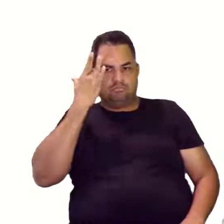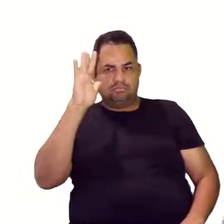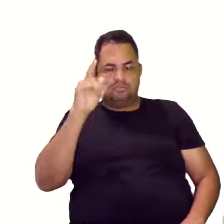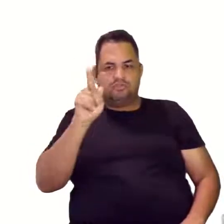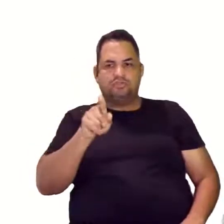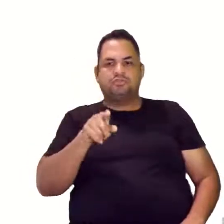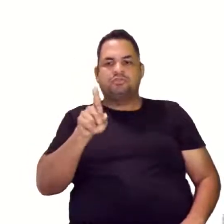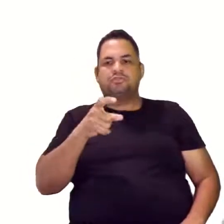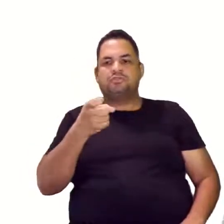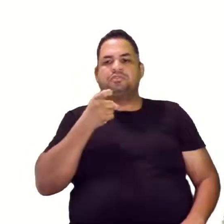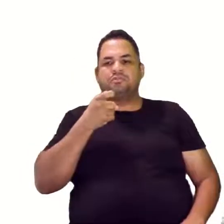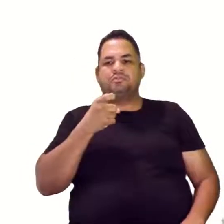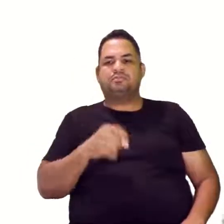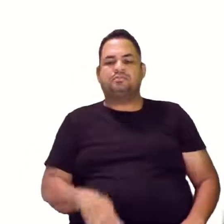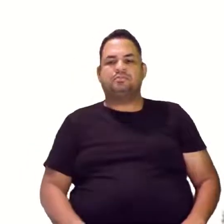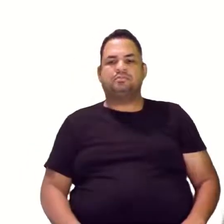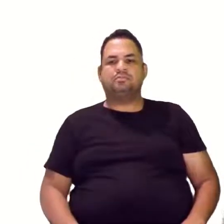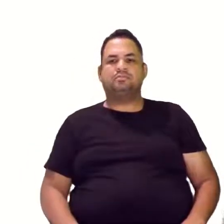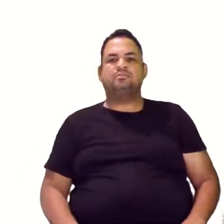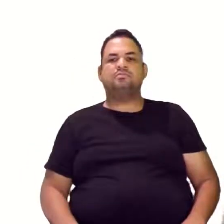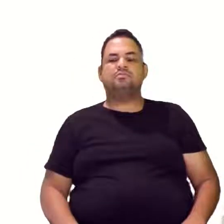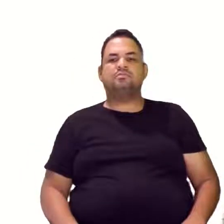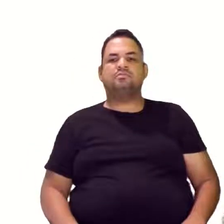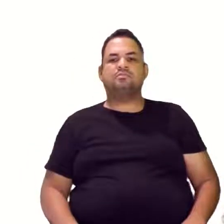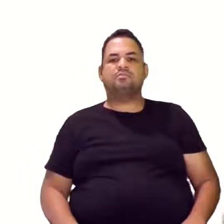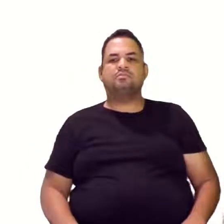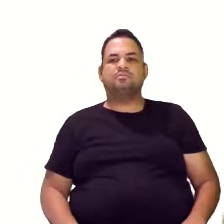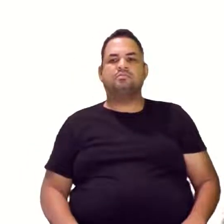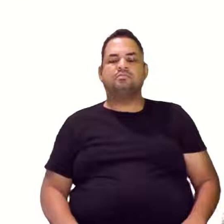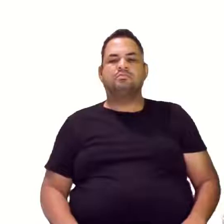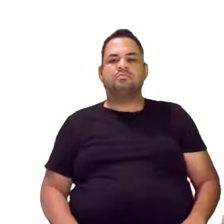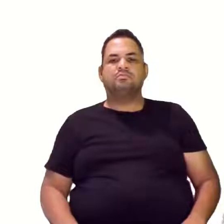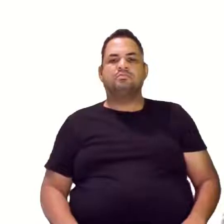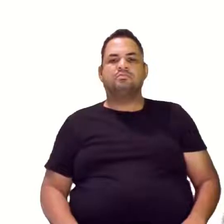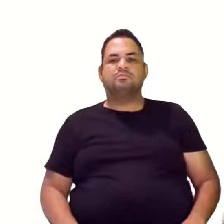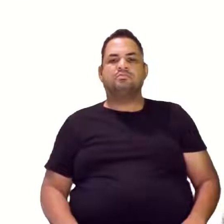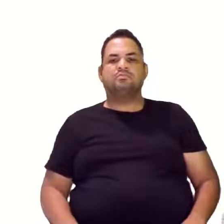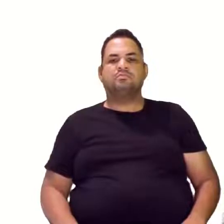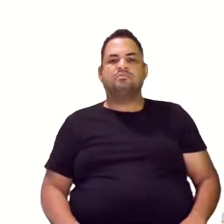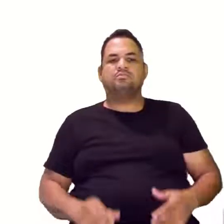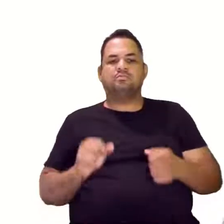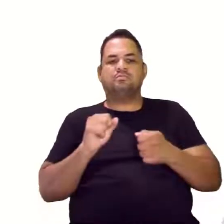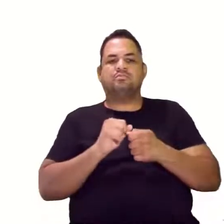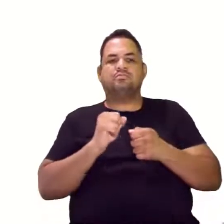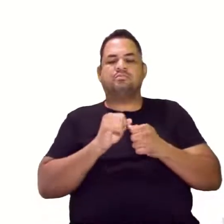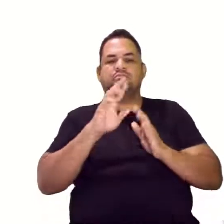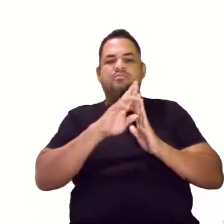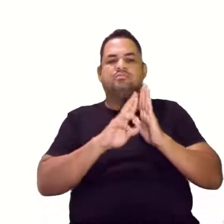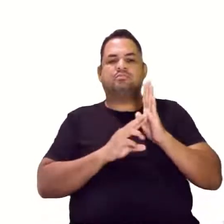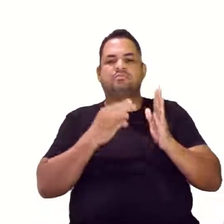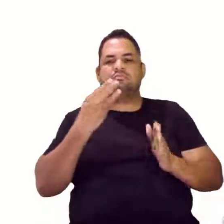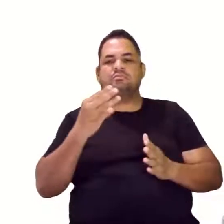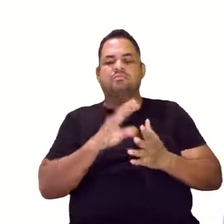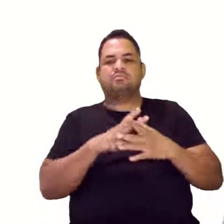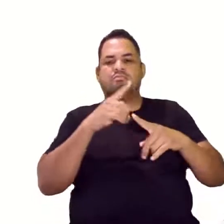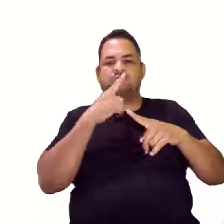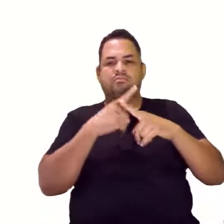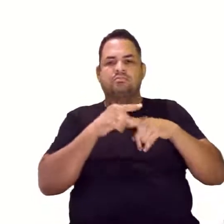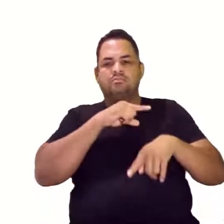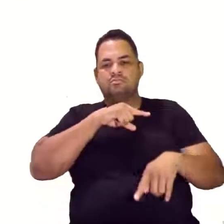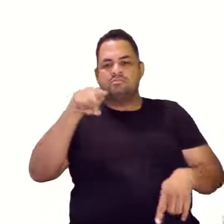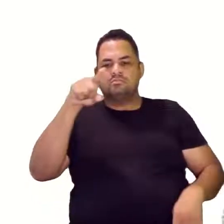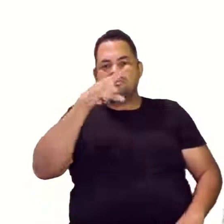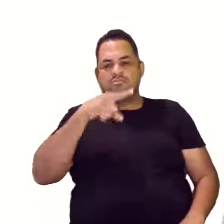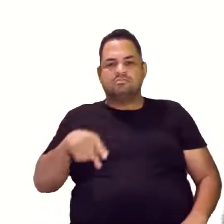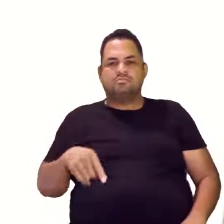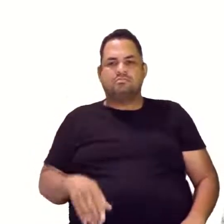é X. Certo? Beleza, então vamos lá para resolver uma regra de 3, multiplica cruzado,